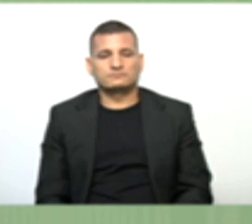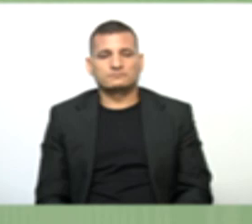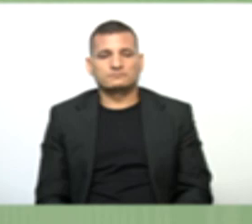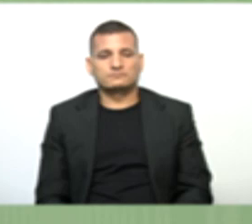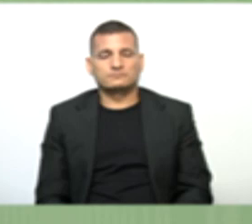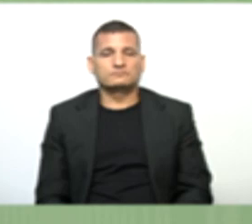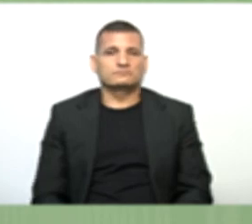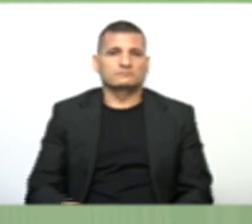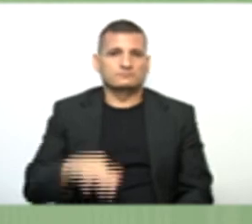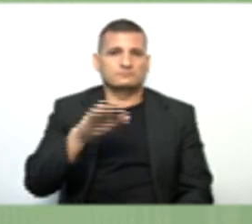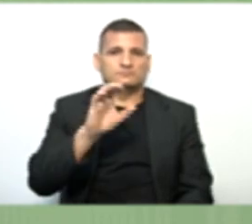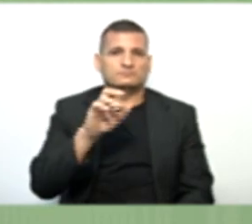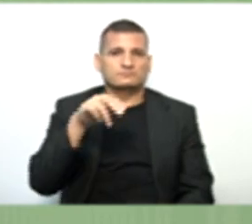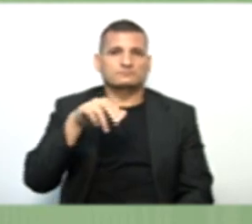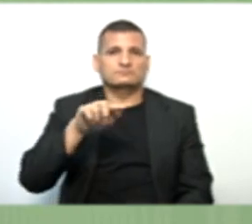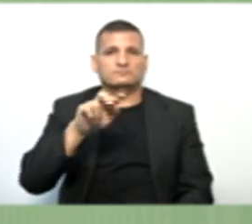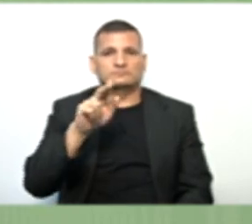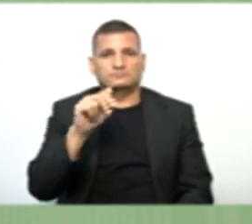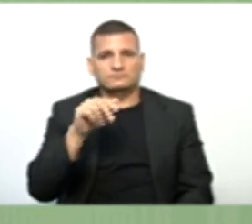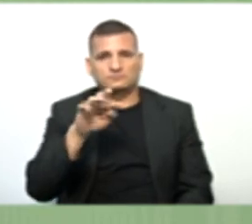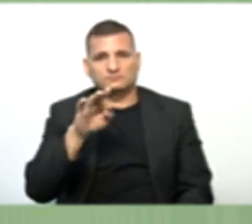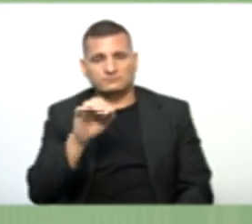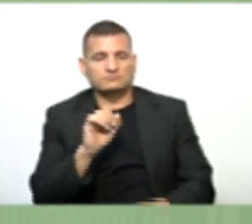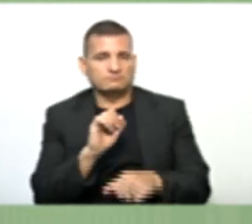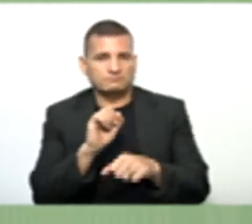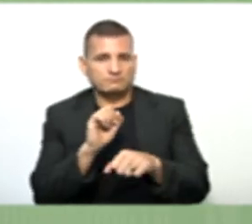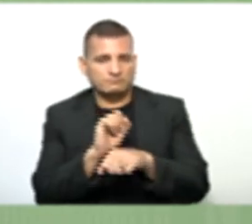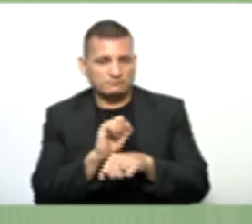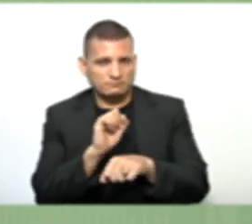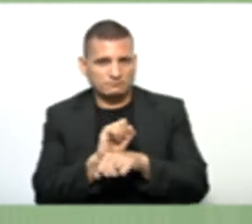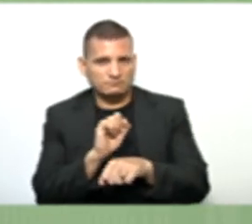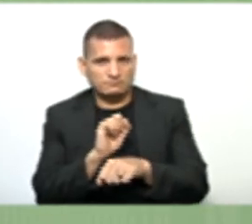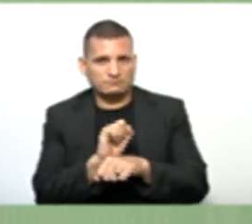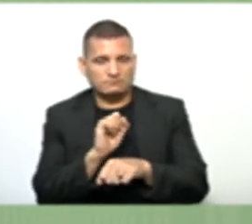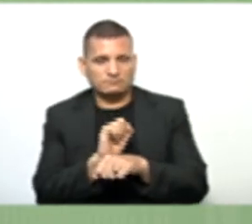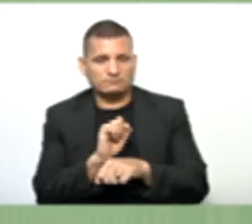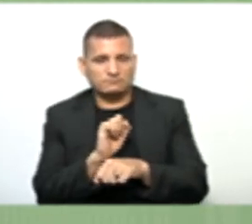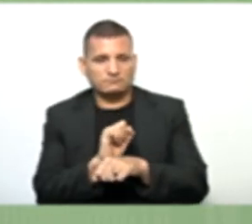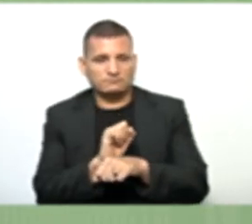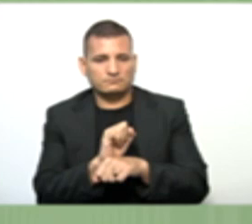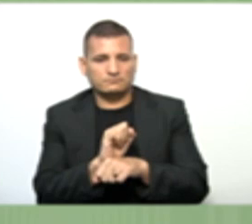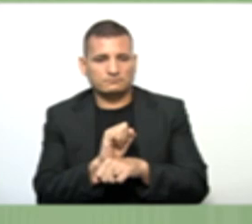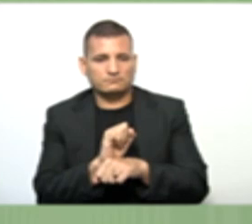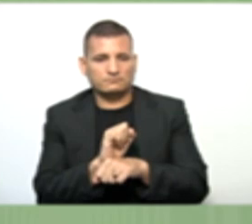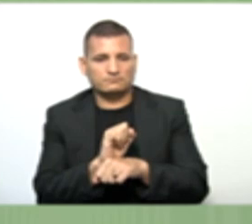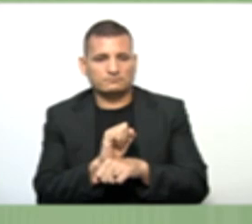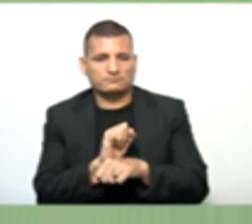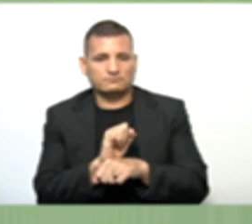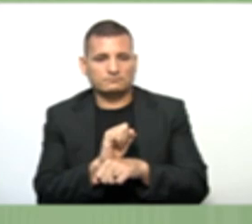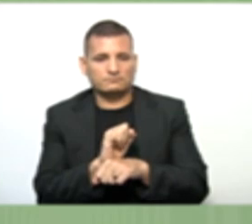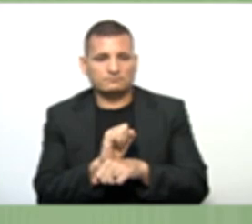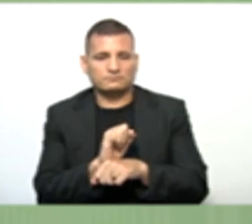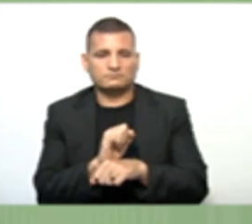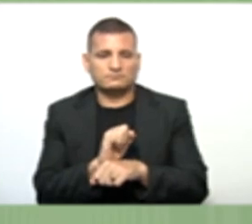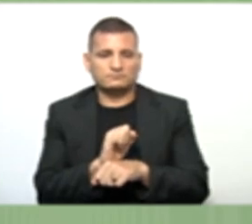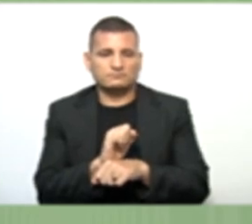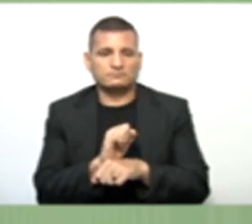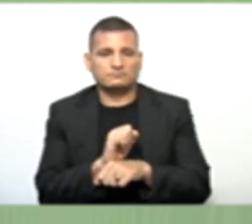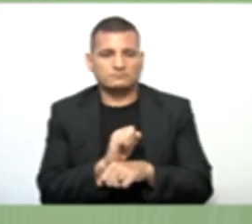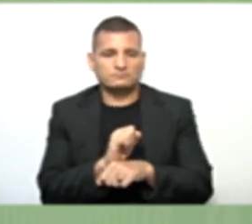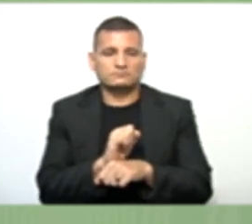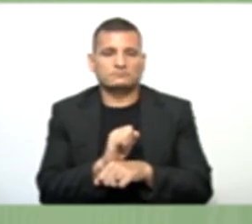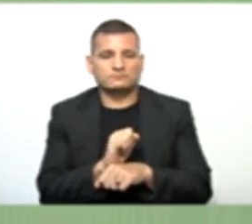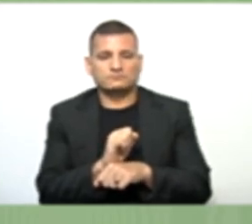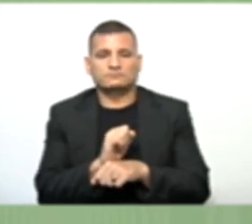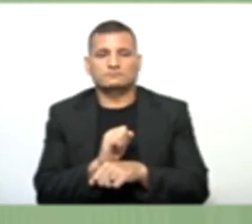Então, enquanto essa condição aqui for verdadeira, né? Lembrando que o nosso verdadeiro é o true, esse